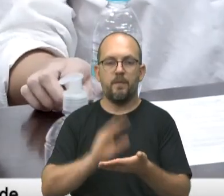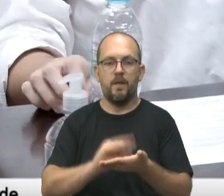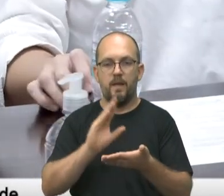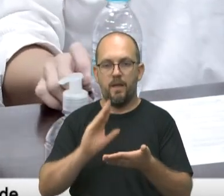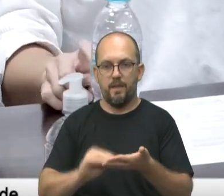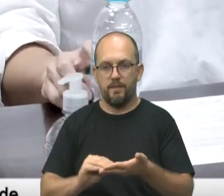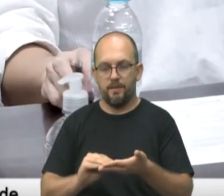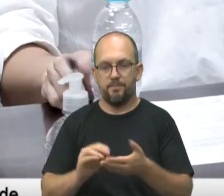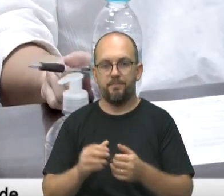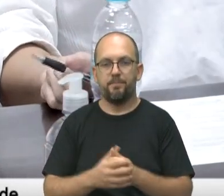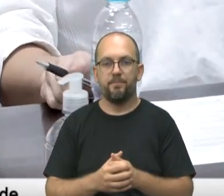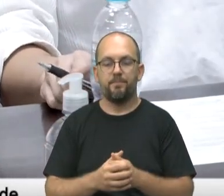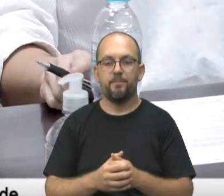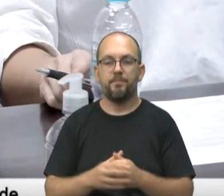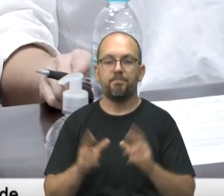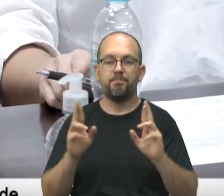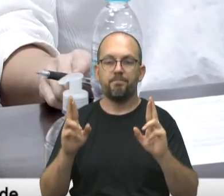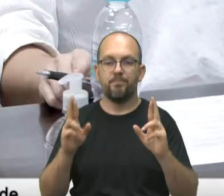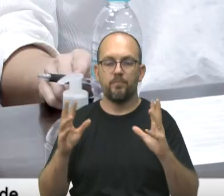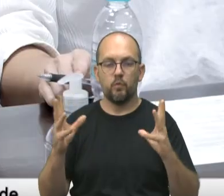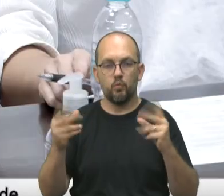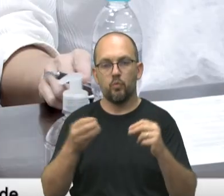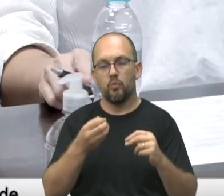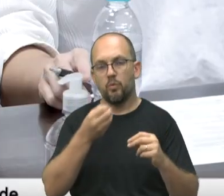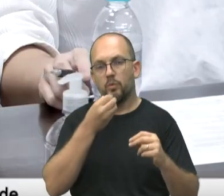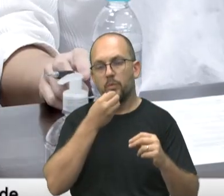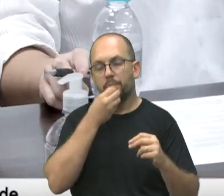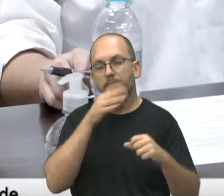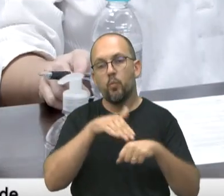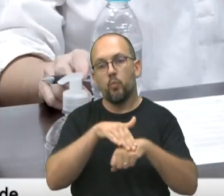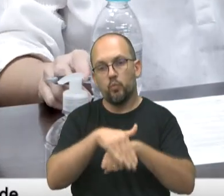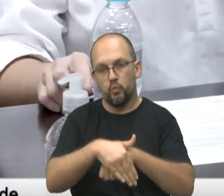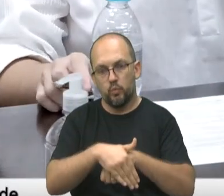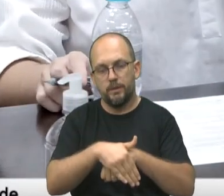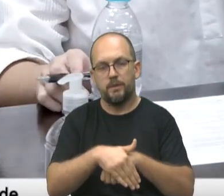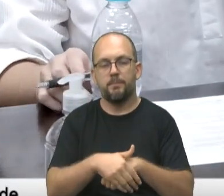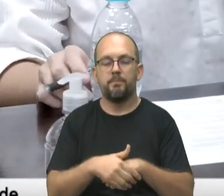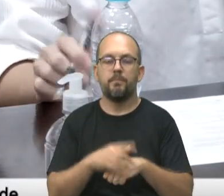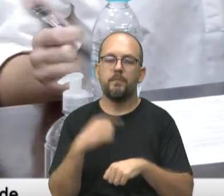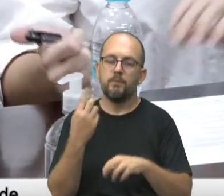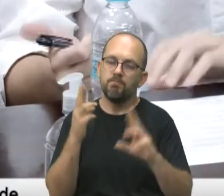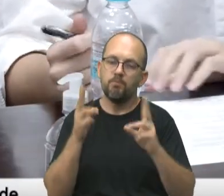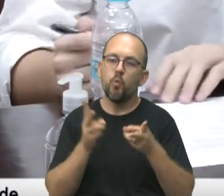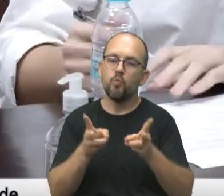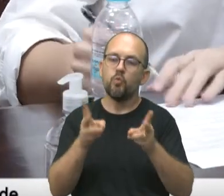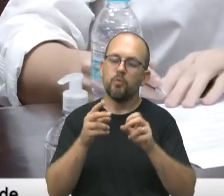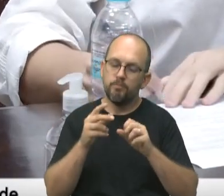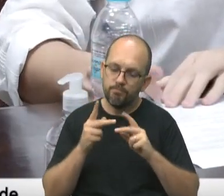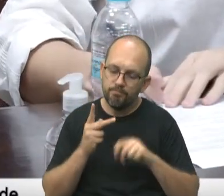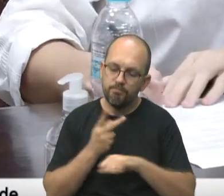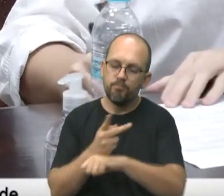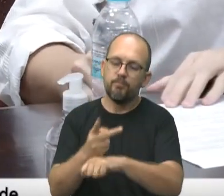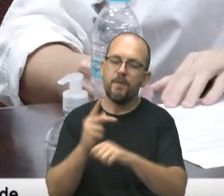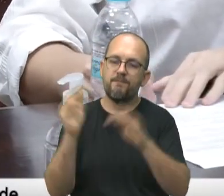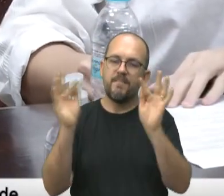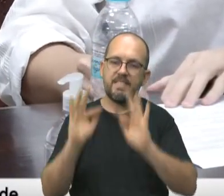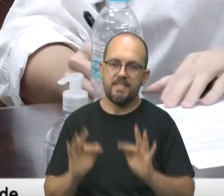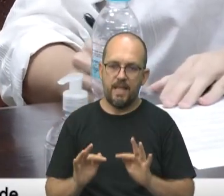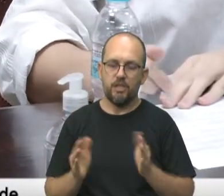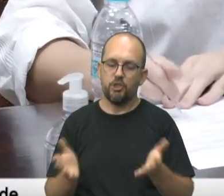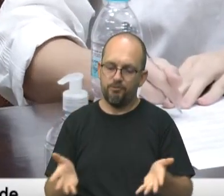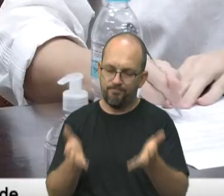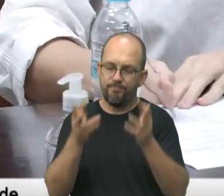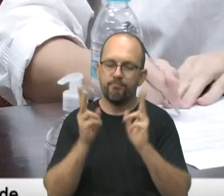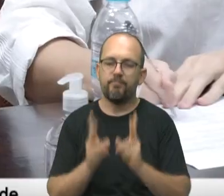ata digital, desejando a todos uma excelente noite, que a gente continue buscando a felicidade e que a gente possa